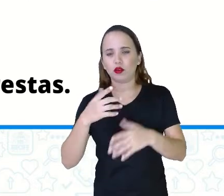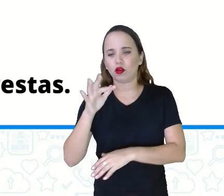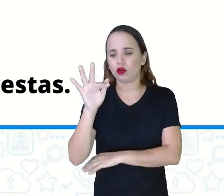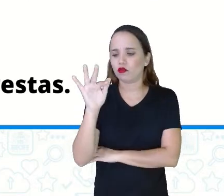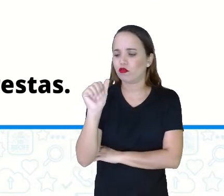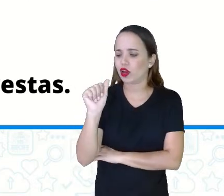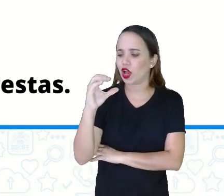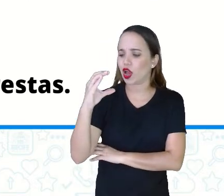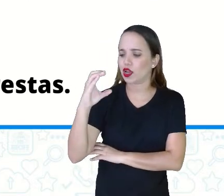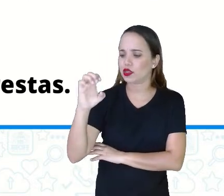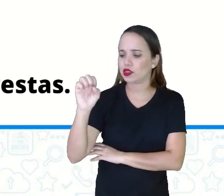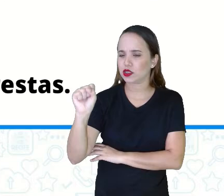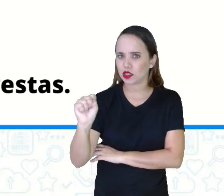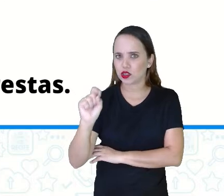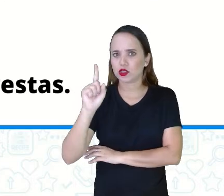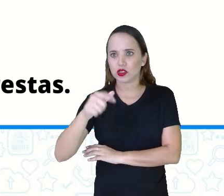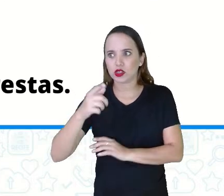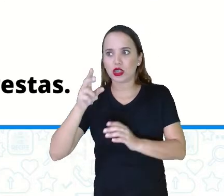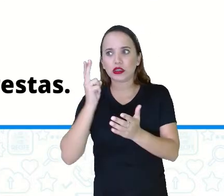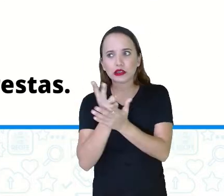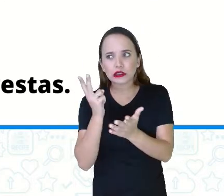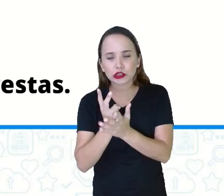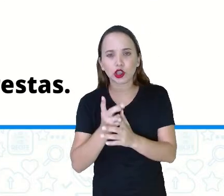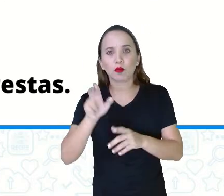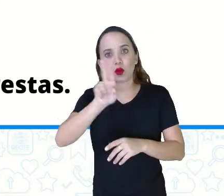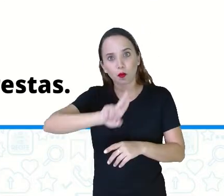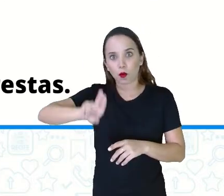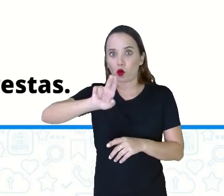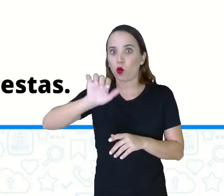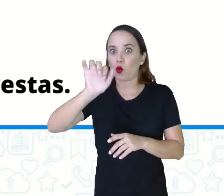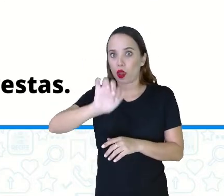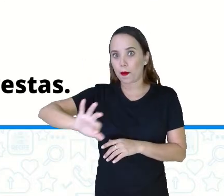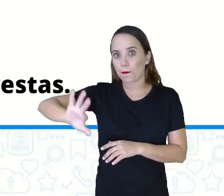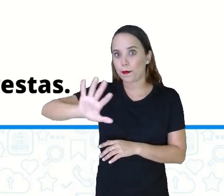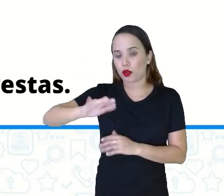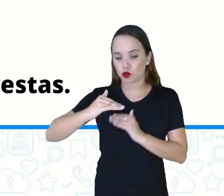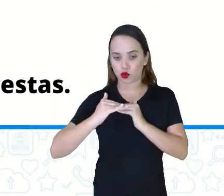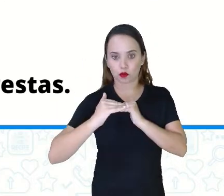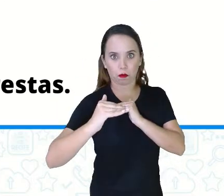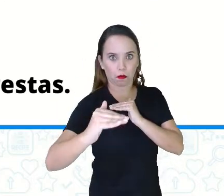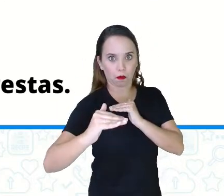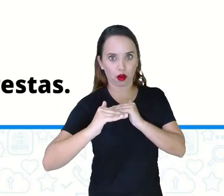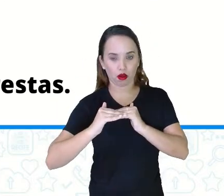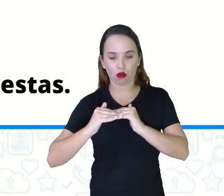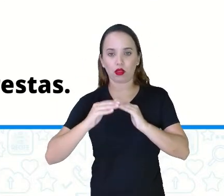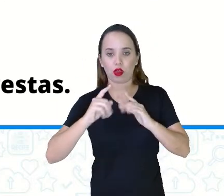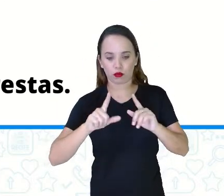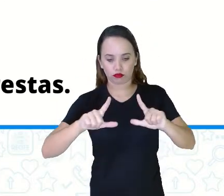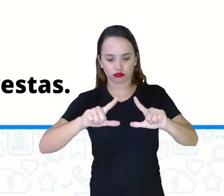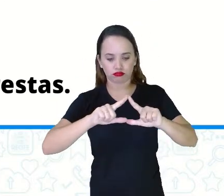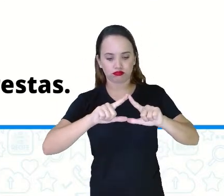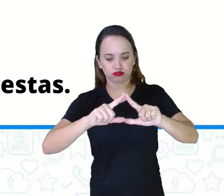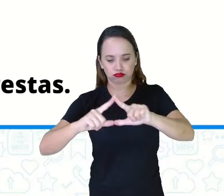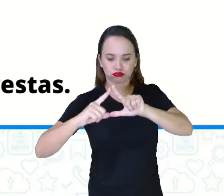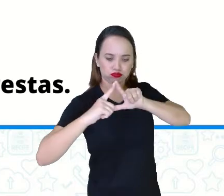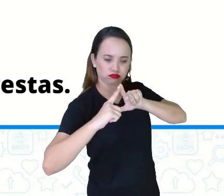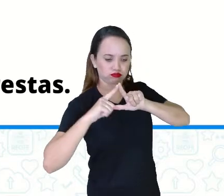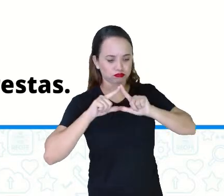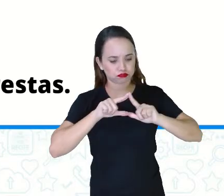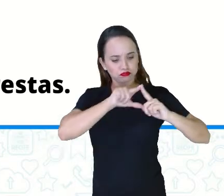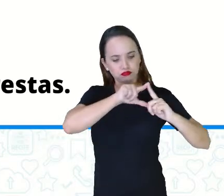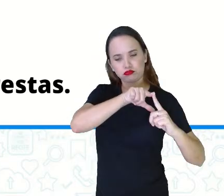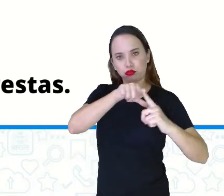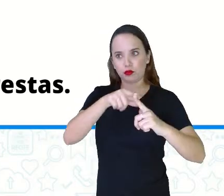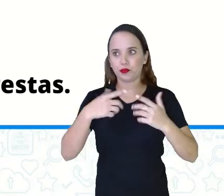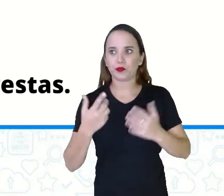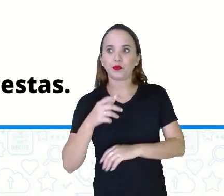figuras planas, tá? As arestas são os segmentos de reta comum a 2 faces, é como se fosse a